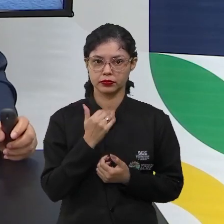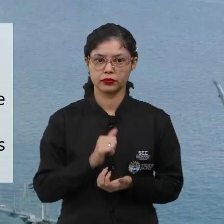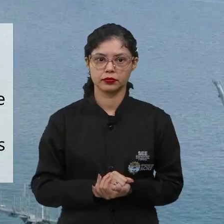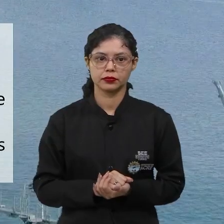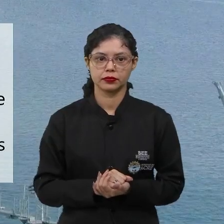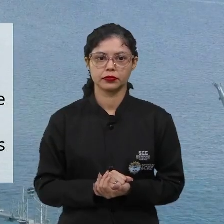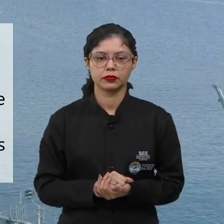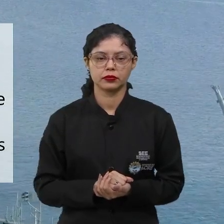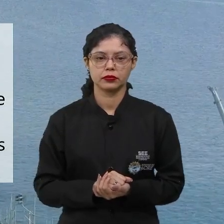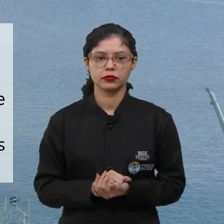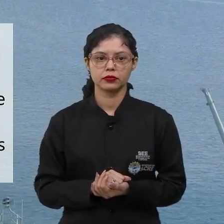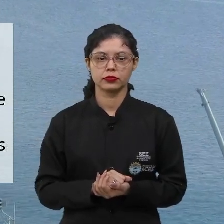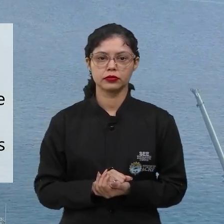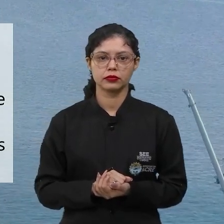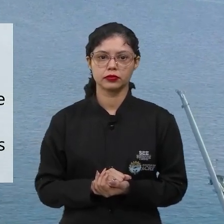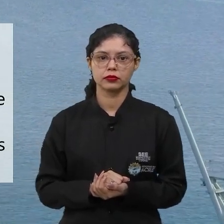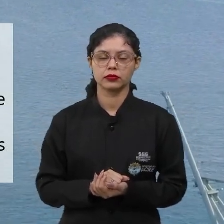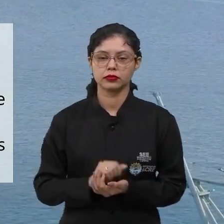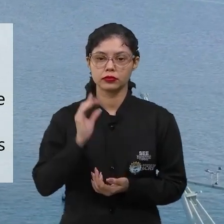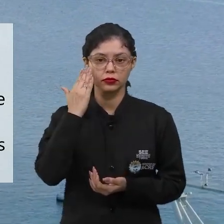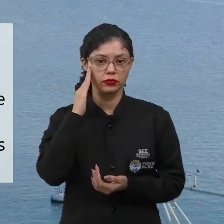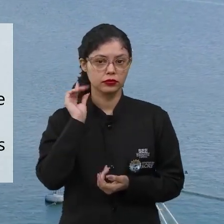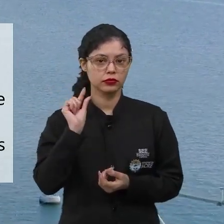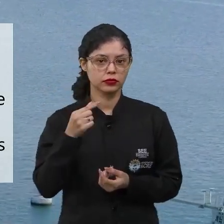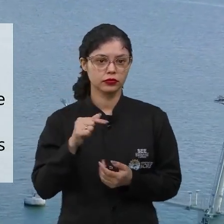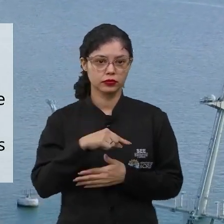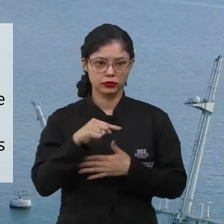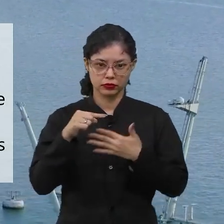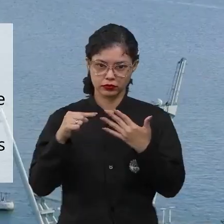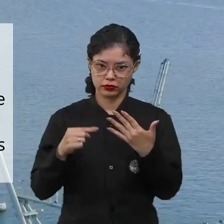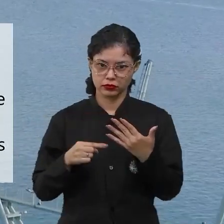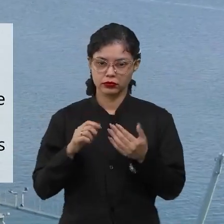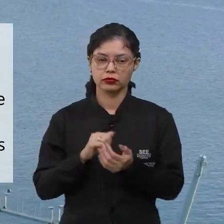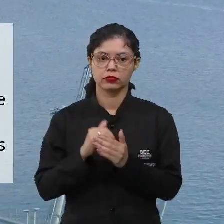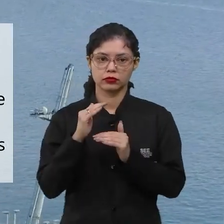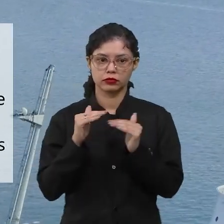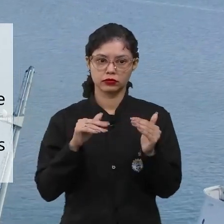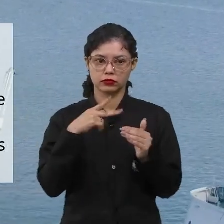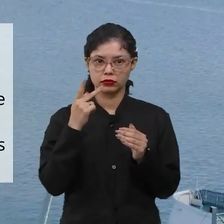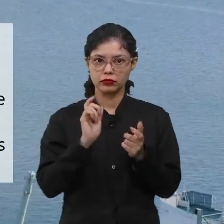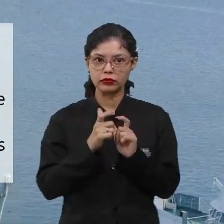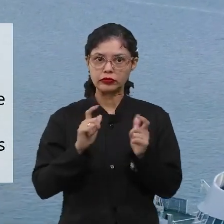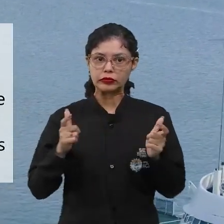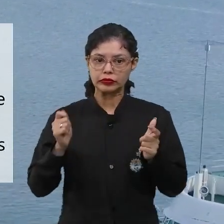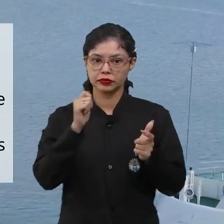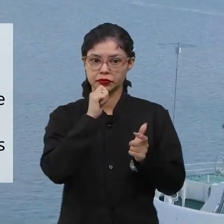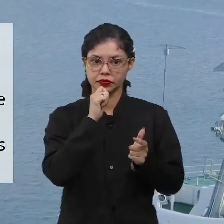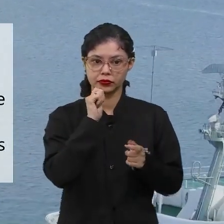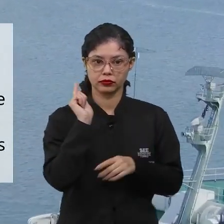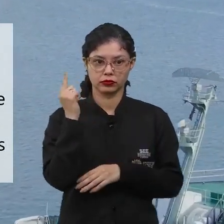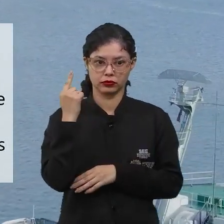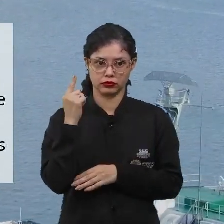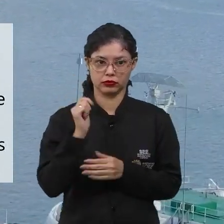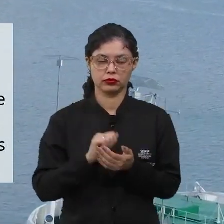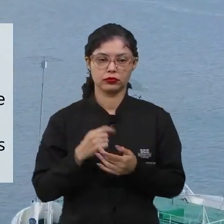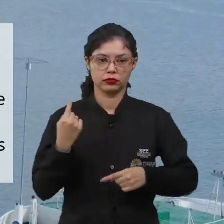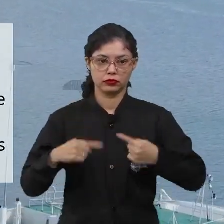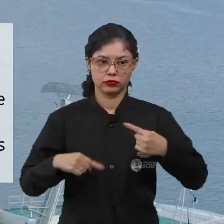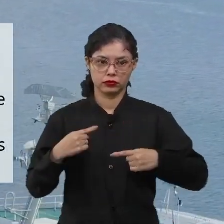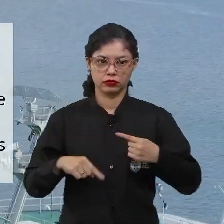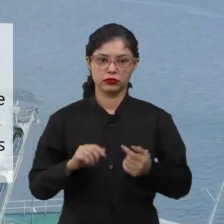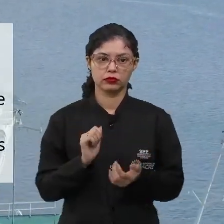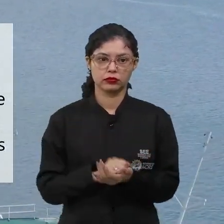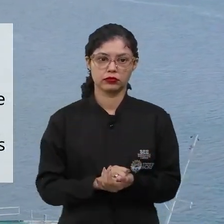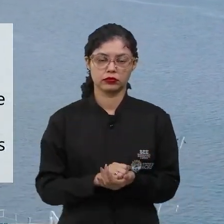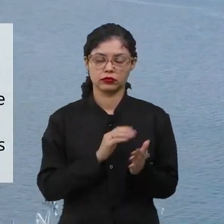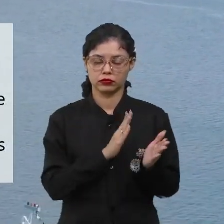Bom, aqui nós vamos entender um pouco de tudo quando falamos dessa dimensão geopolítica, que, como eu falei, a